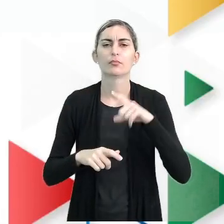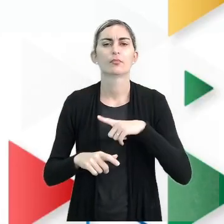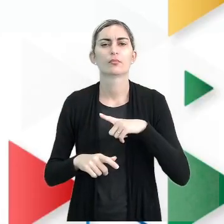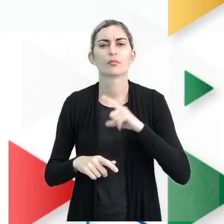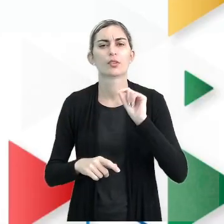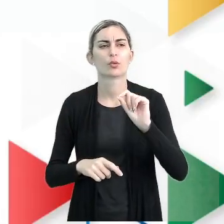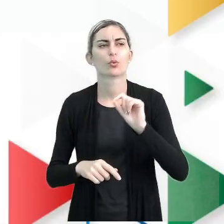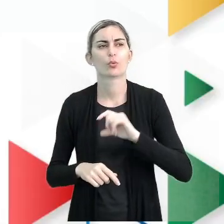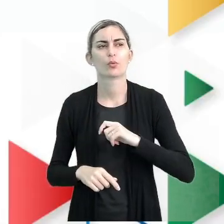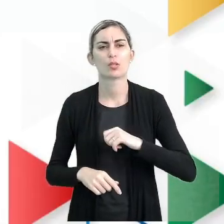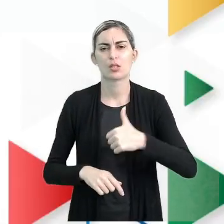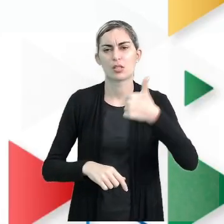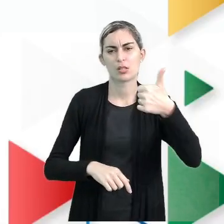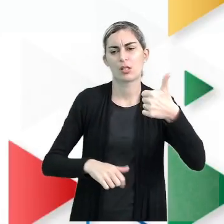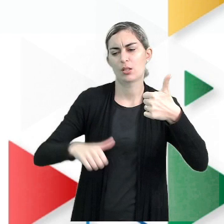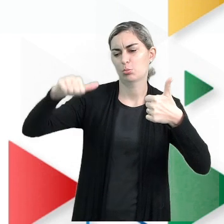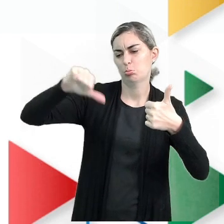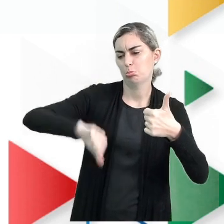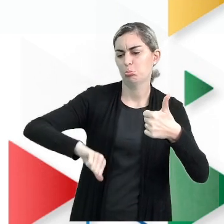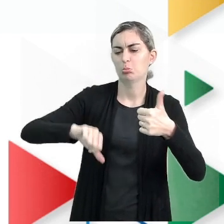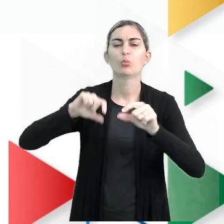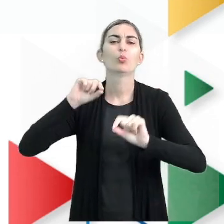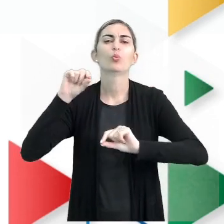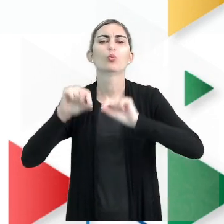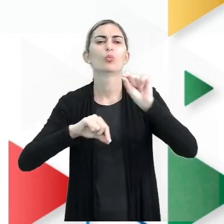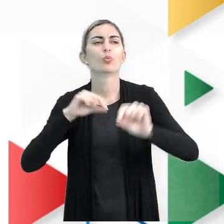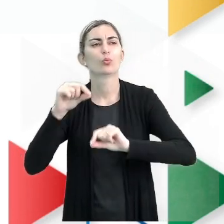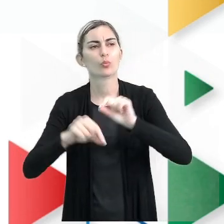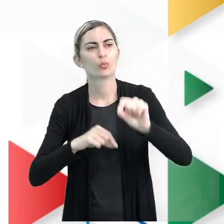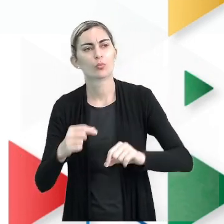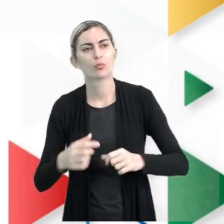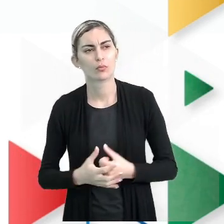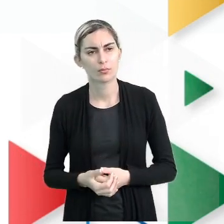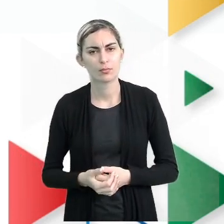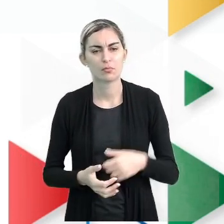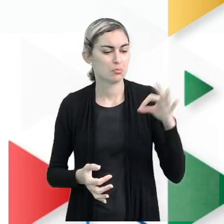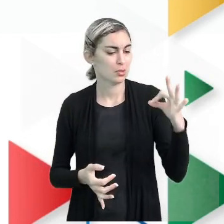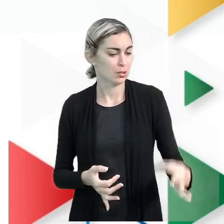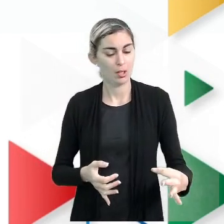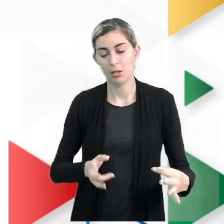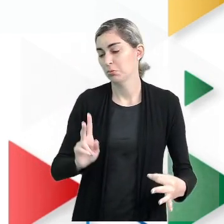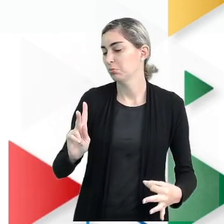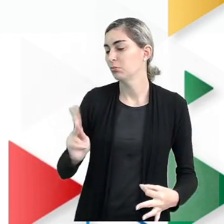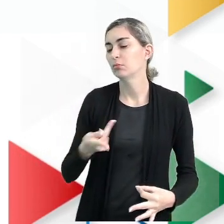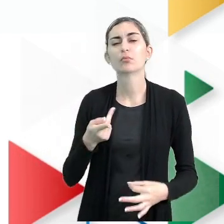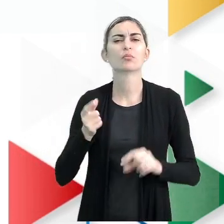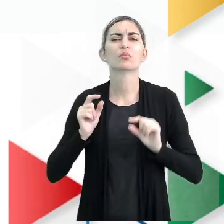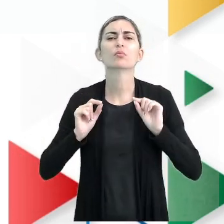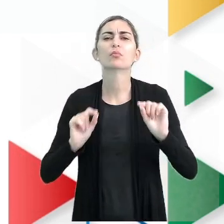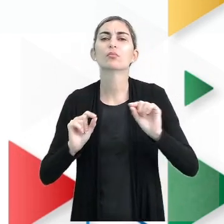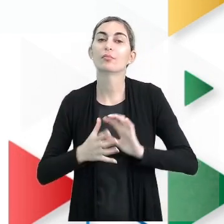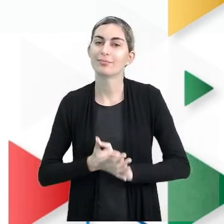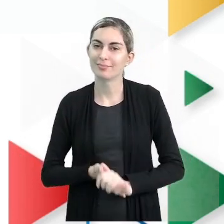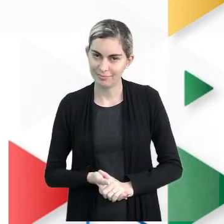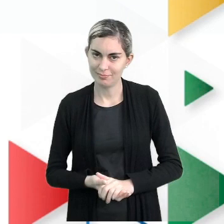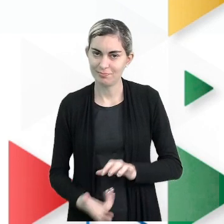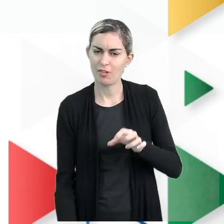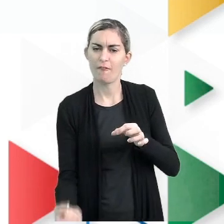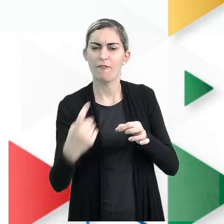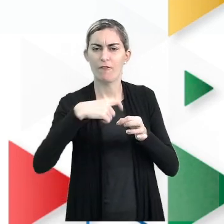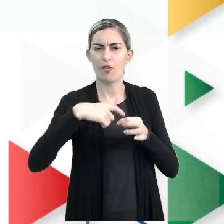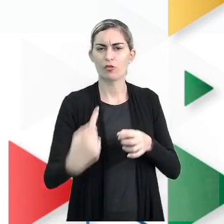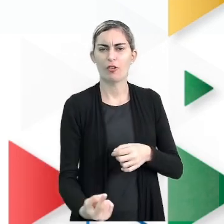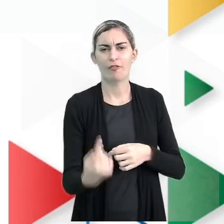é certo, o que é errado? Finalmente, professor, diga para mim. O que é certo, o que é errado? A gente vai voltar justamente a